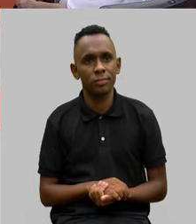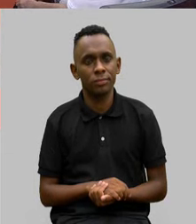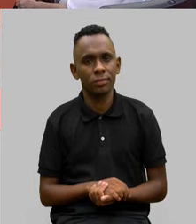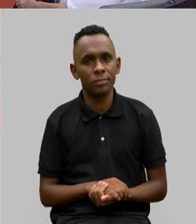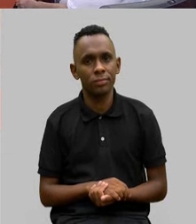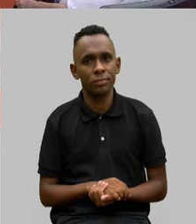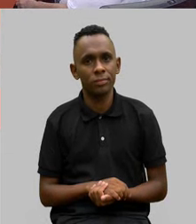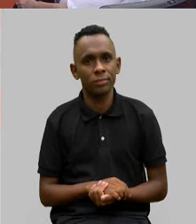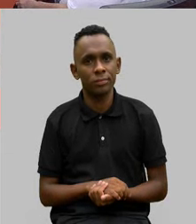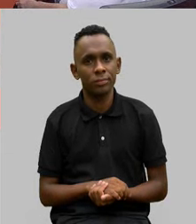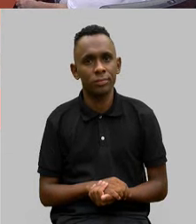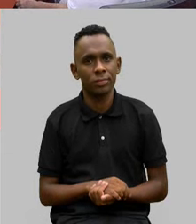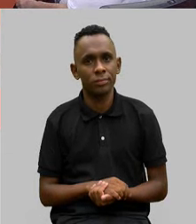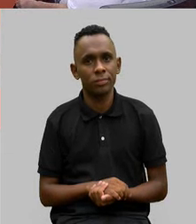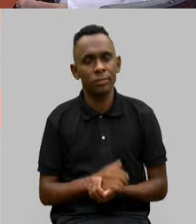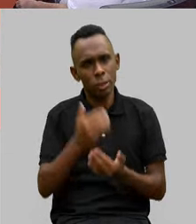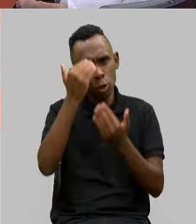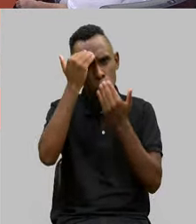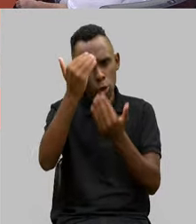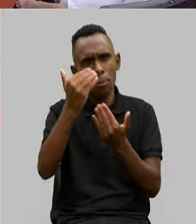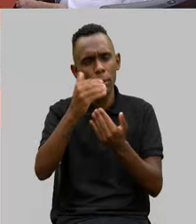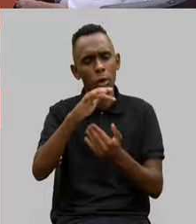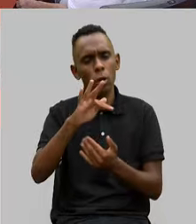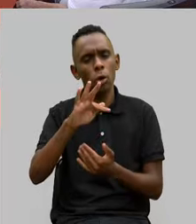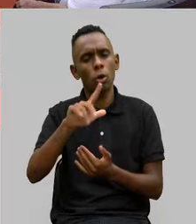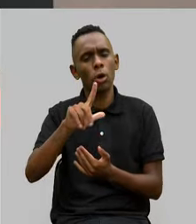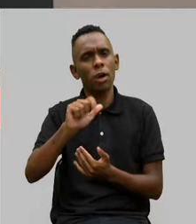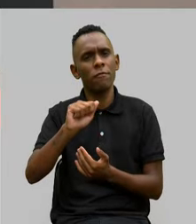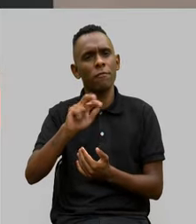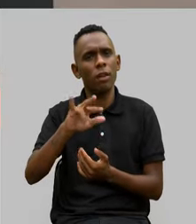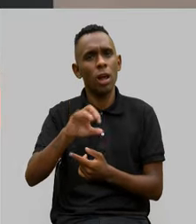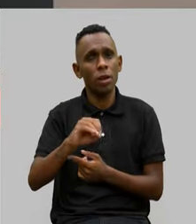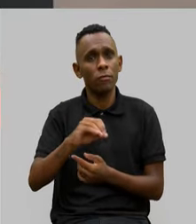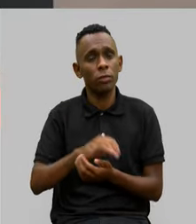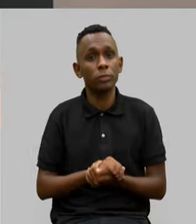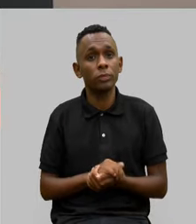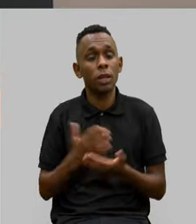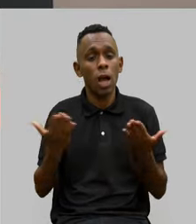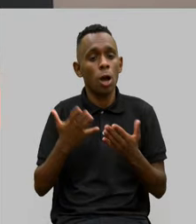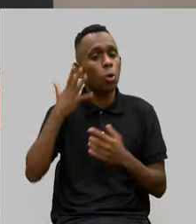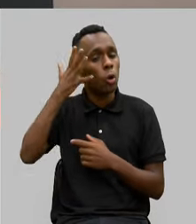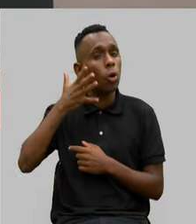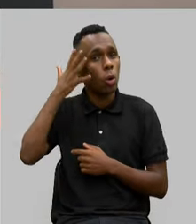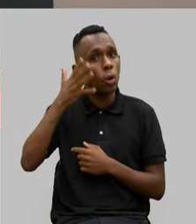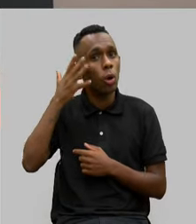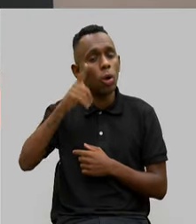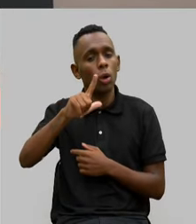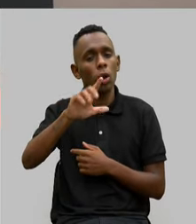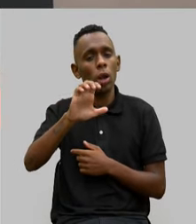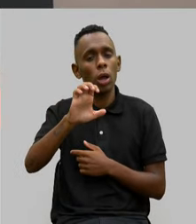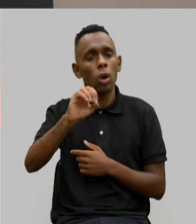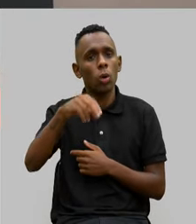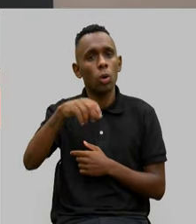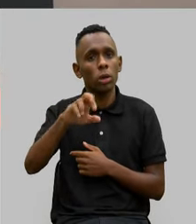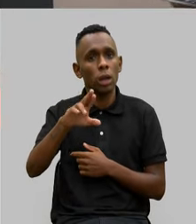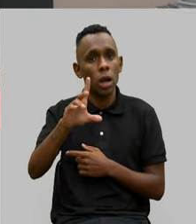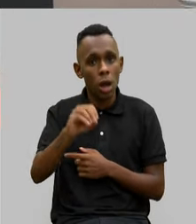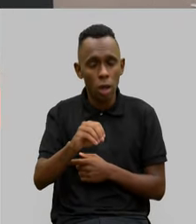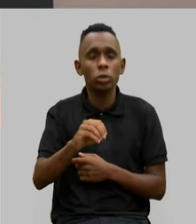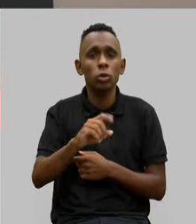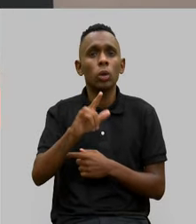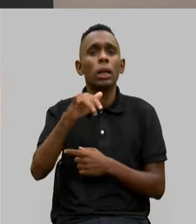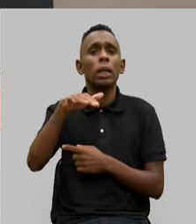obrigado muito obrigado Senor Flávio Rodrigues Leles ouviremos agora o Sr Leonardo Moreira Campos